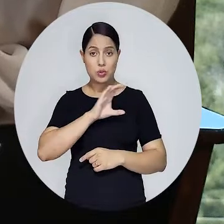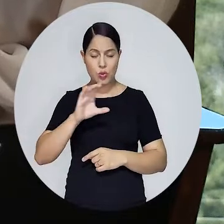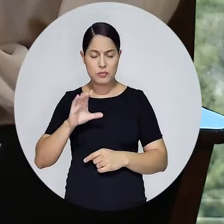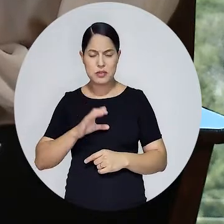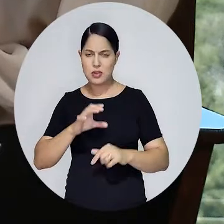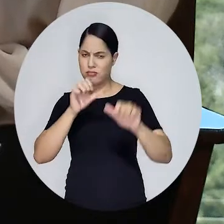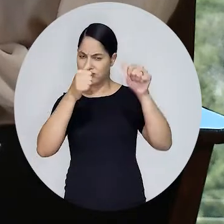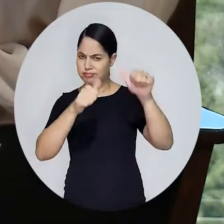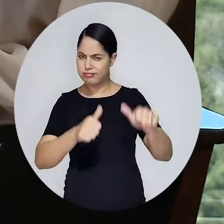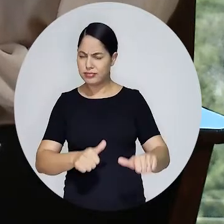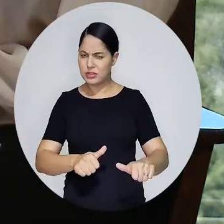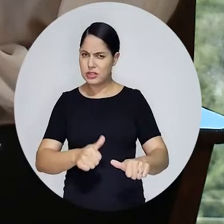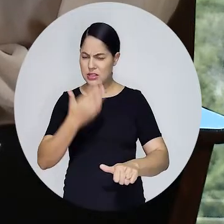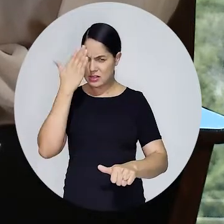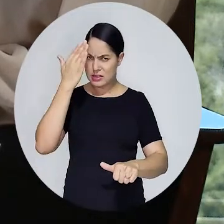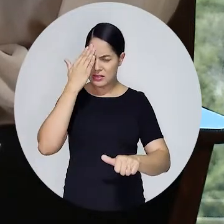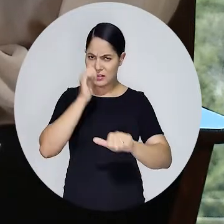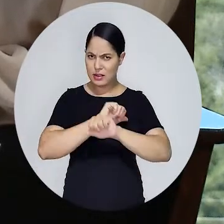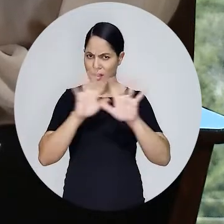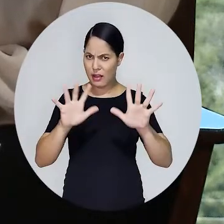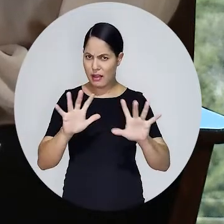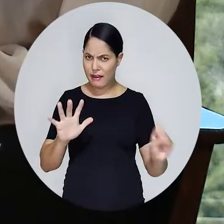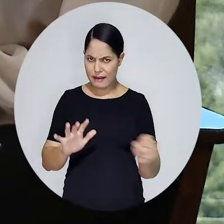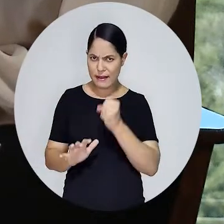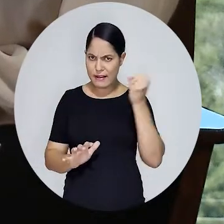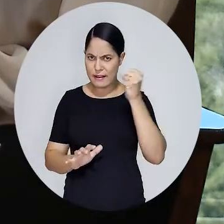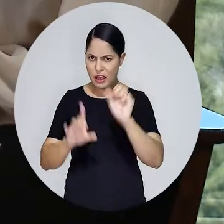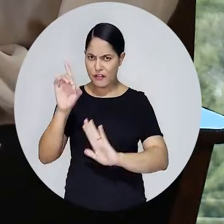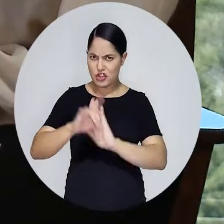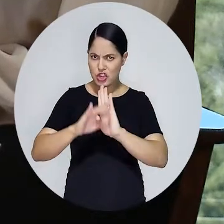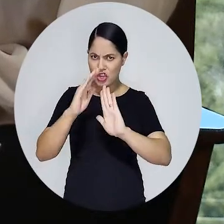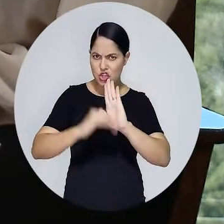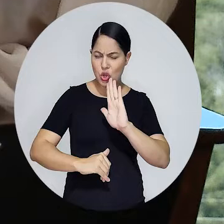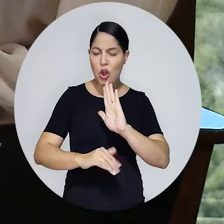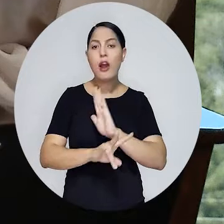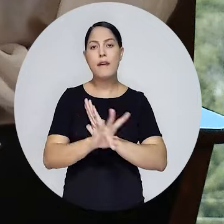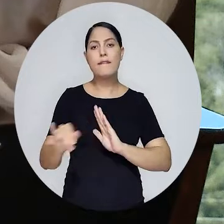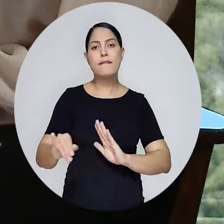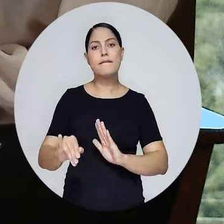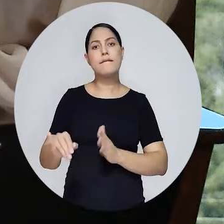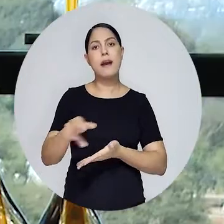a comissão vai dar um parecer e, se entender que é uma violação grave de